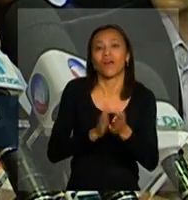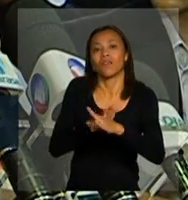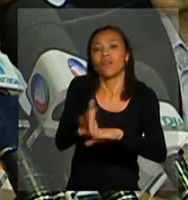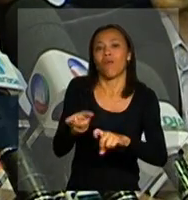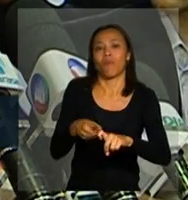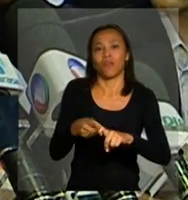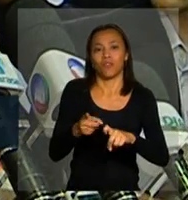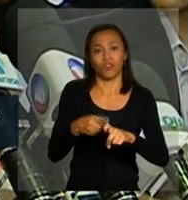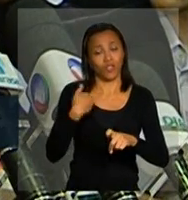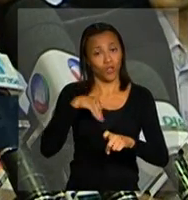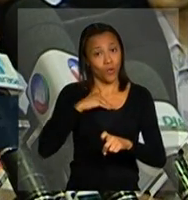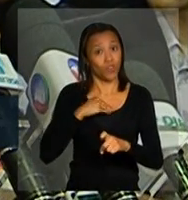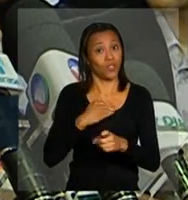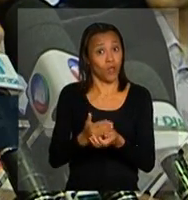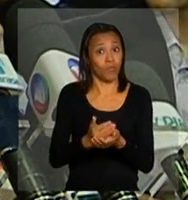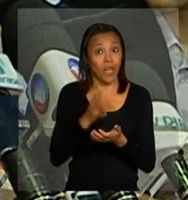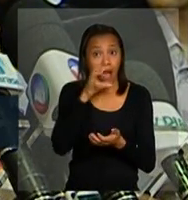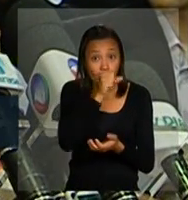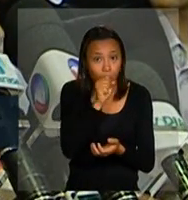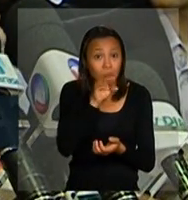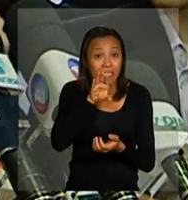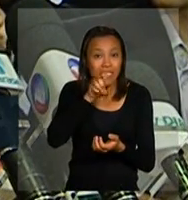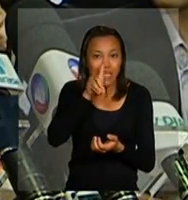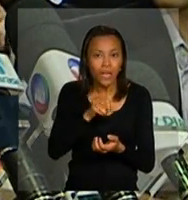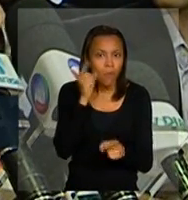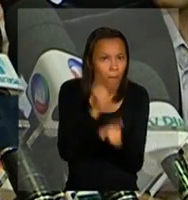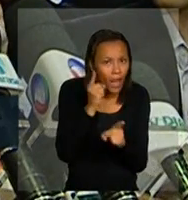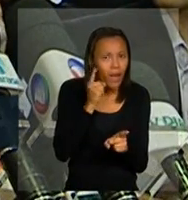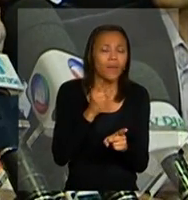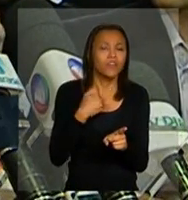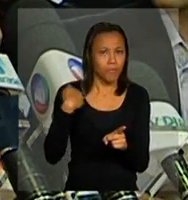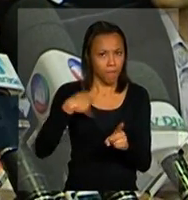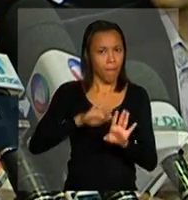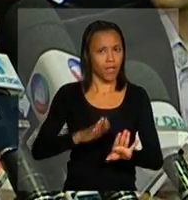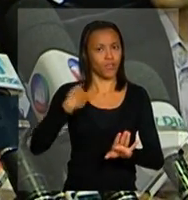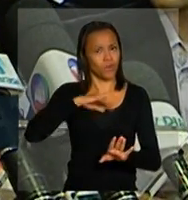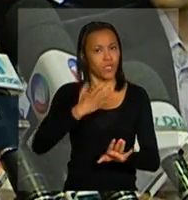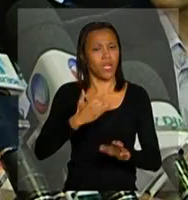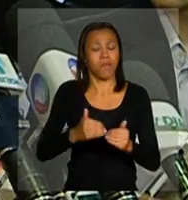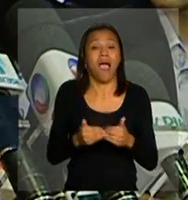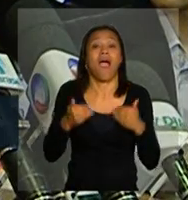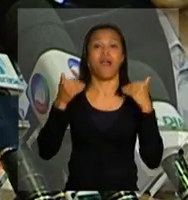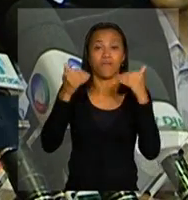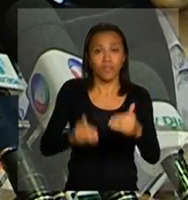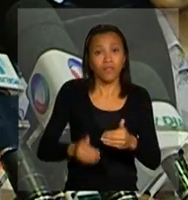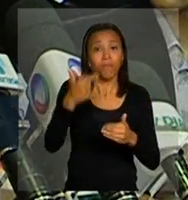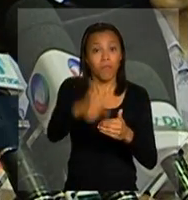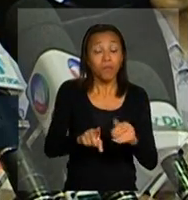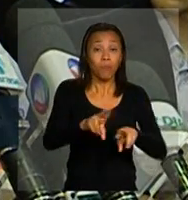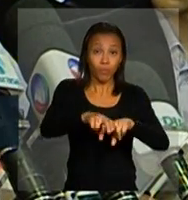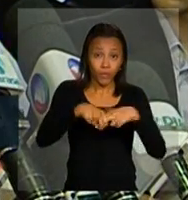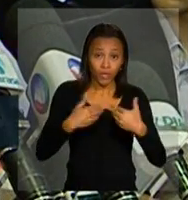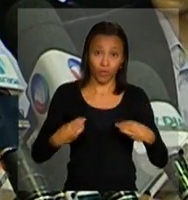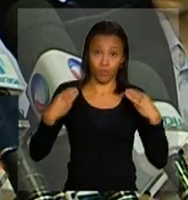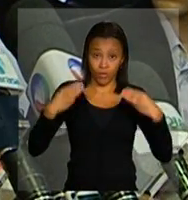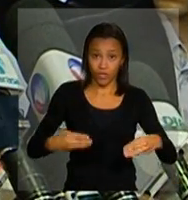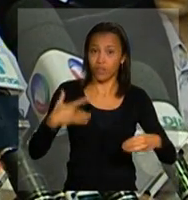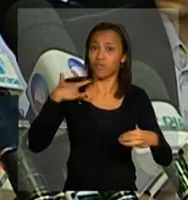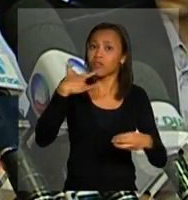na precocidade, ou seja, detectar mais rapidamente, mas nós queremos avançar ainda mais. Por isso que o Ministério da